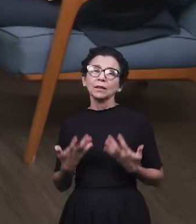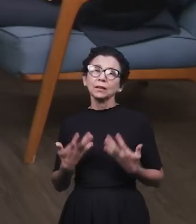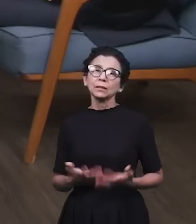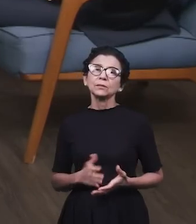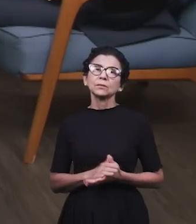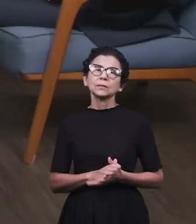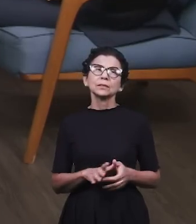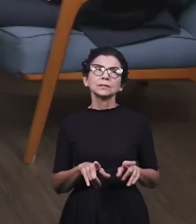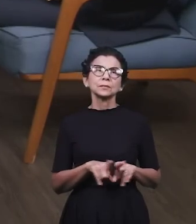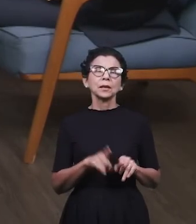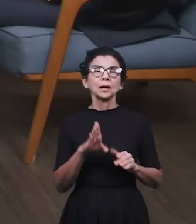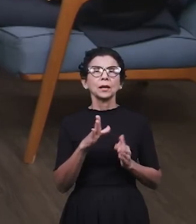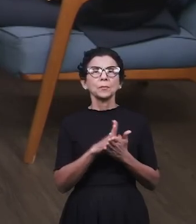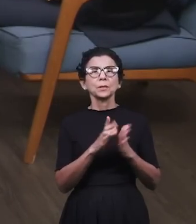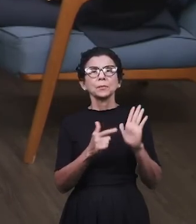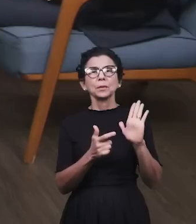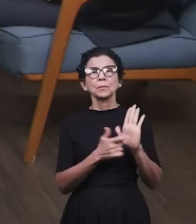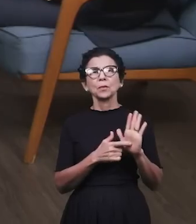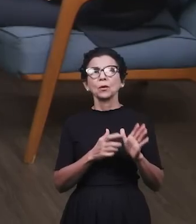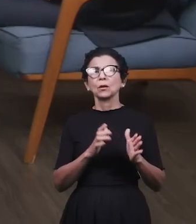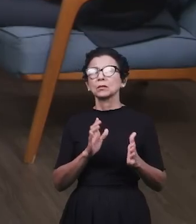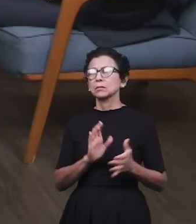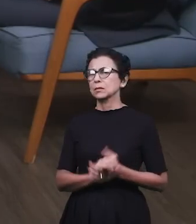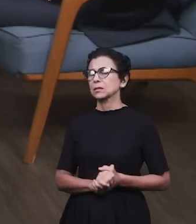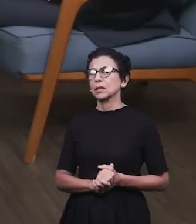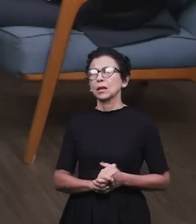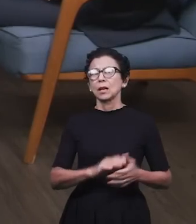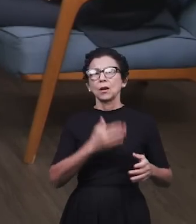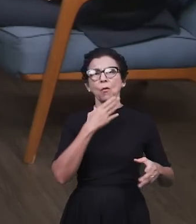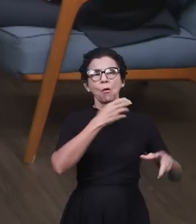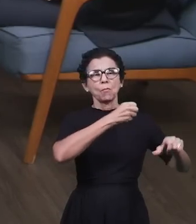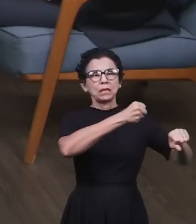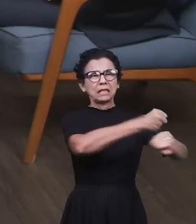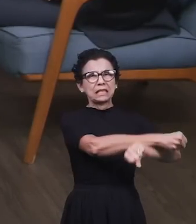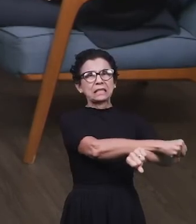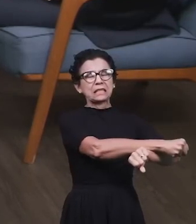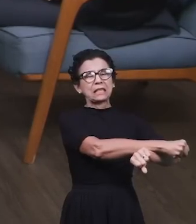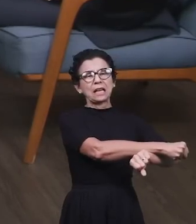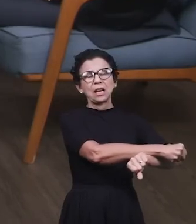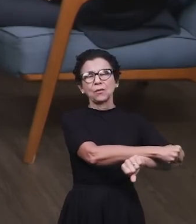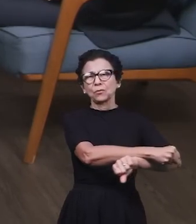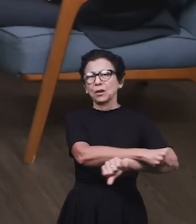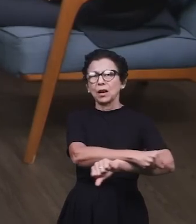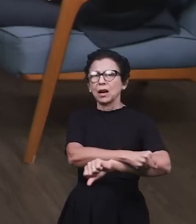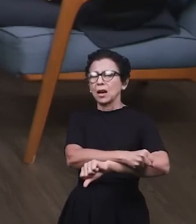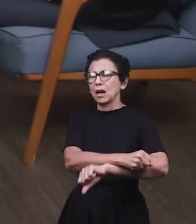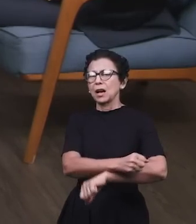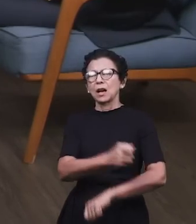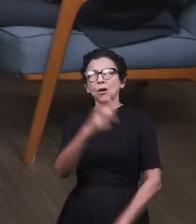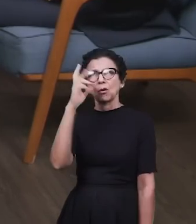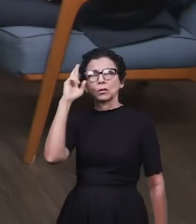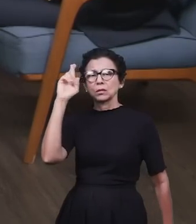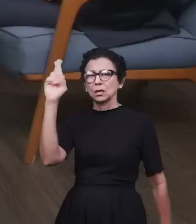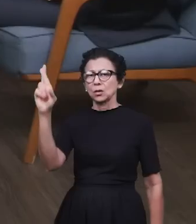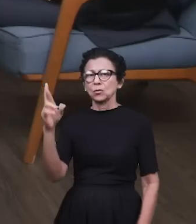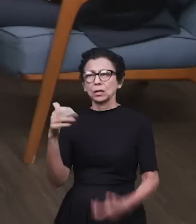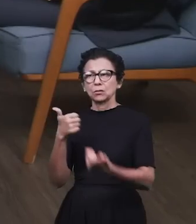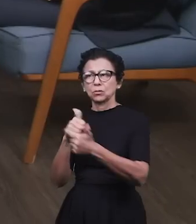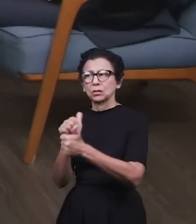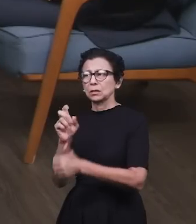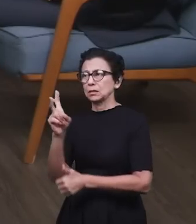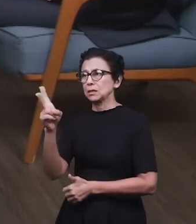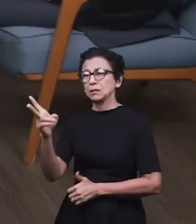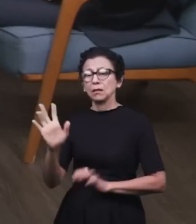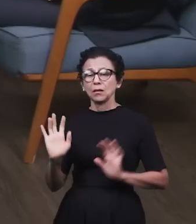aquele escravo que falou: Senhor, eu não quero deixar de ser escravo não, eu quero continuar contigo para sempre. Por quê? Porque nós